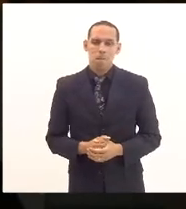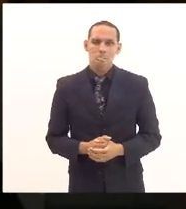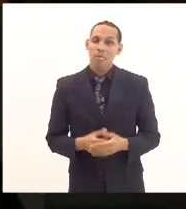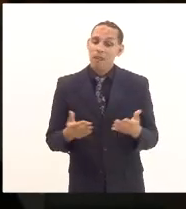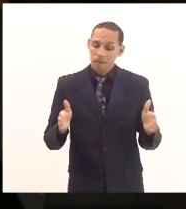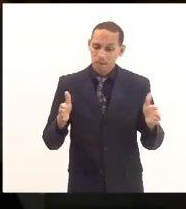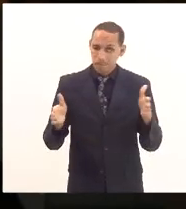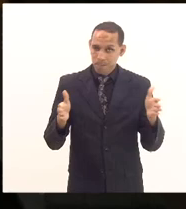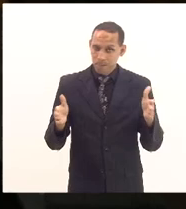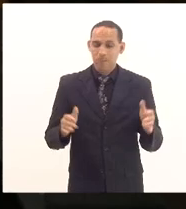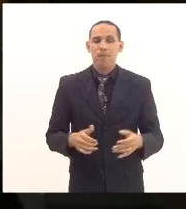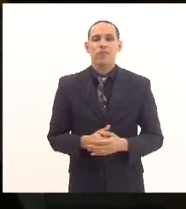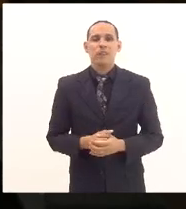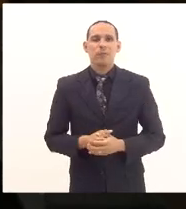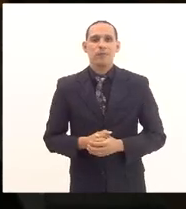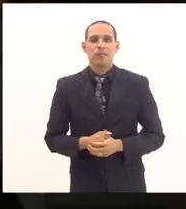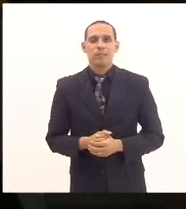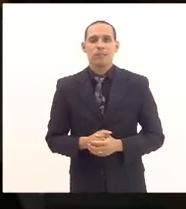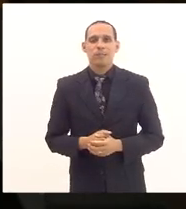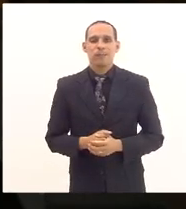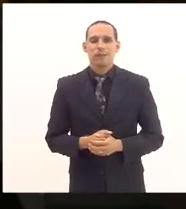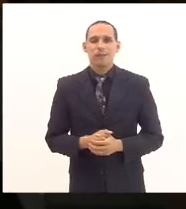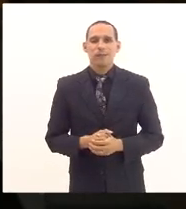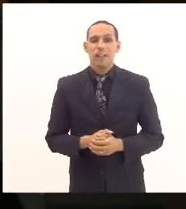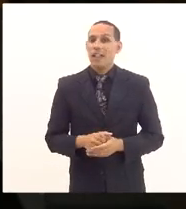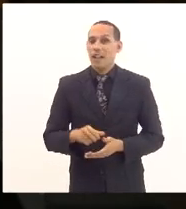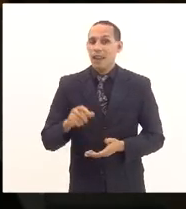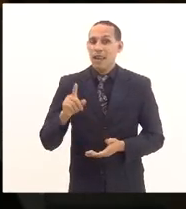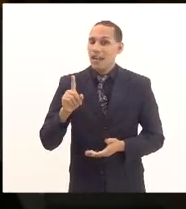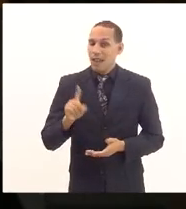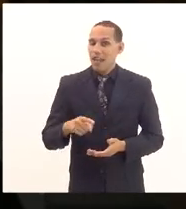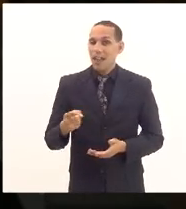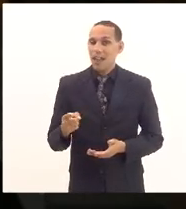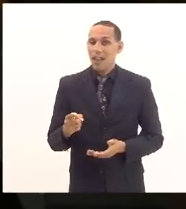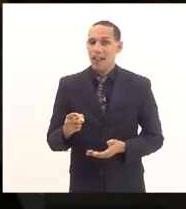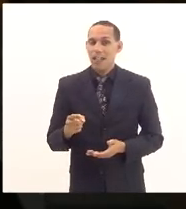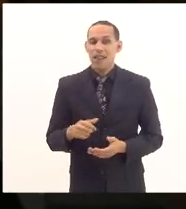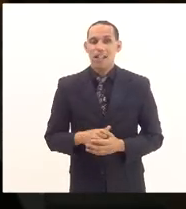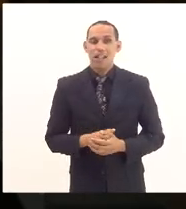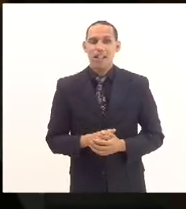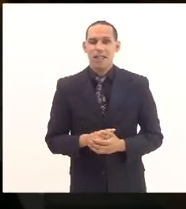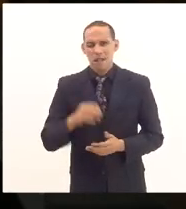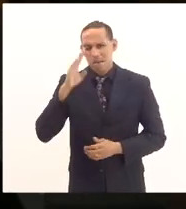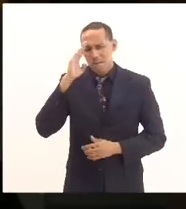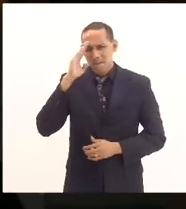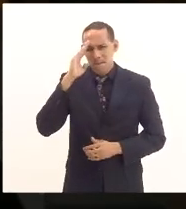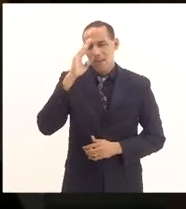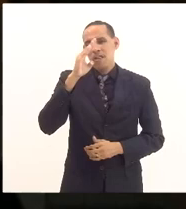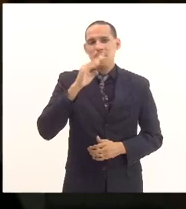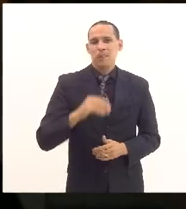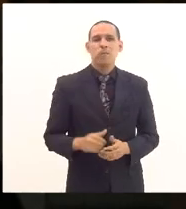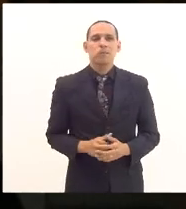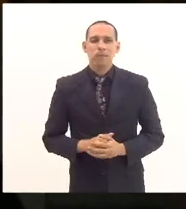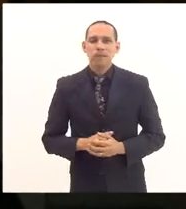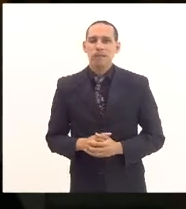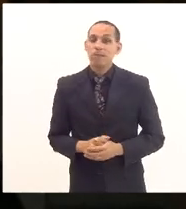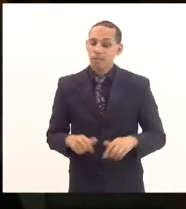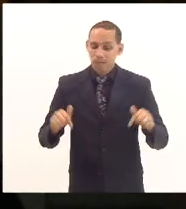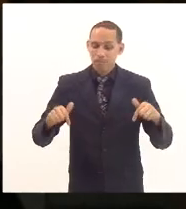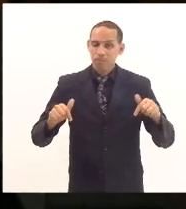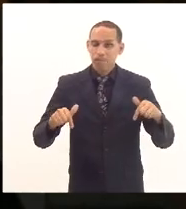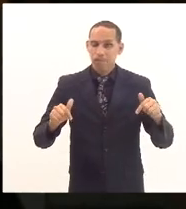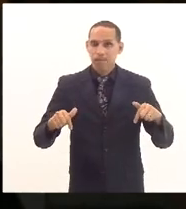Enquanto isso, é uma das nossas grandes prioridades aqui